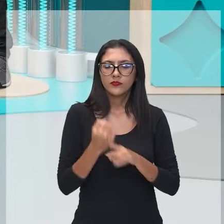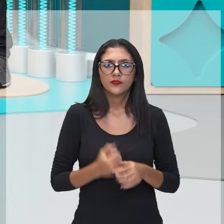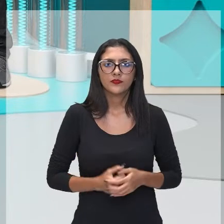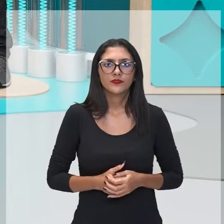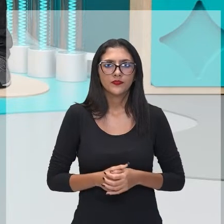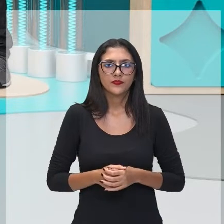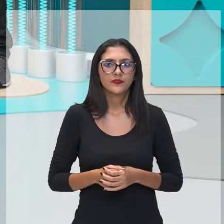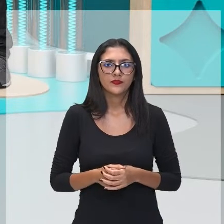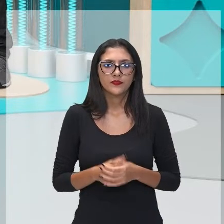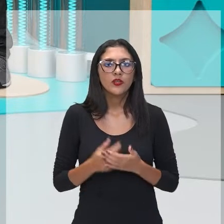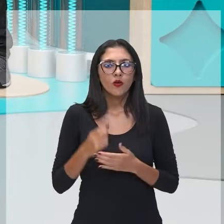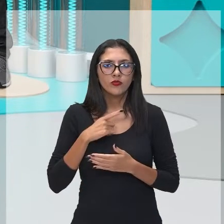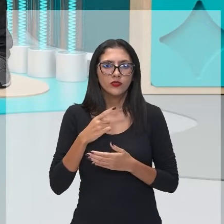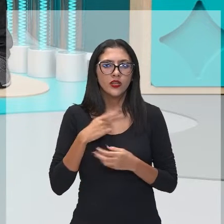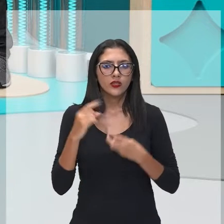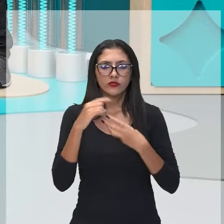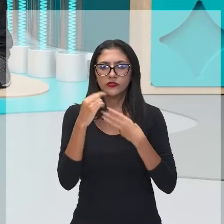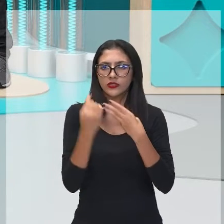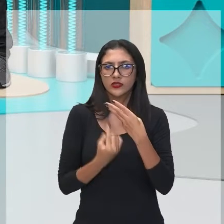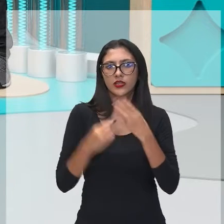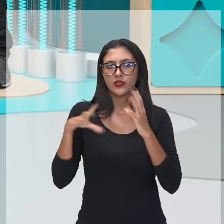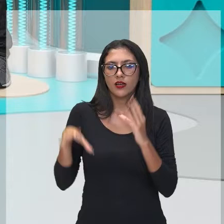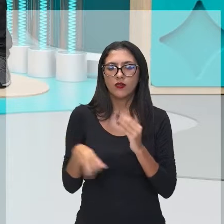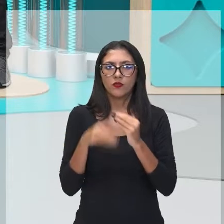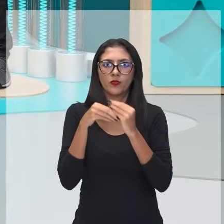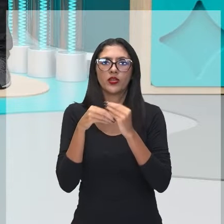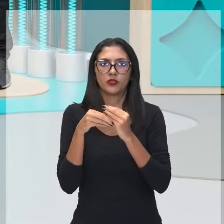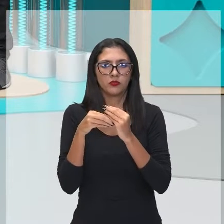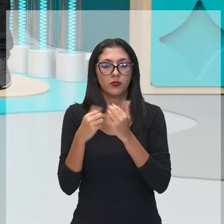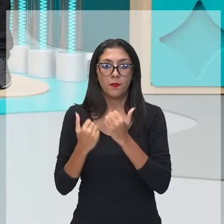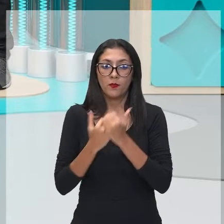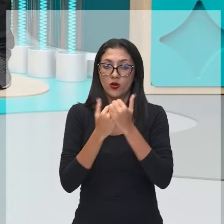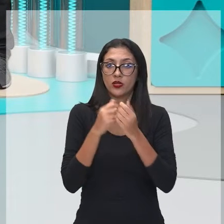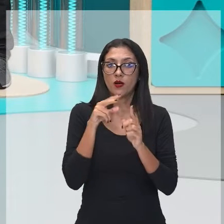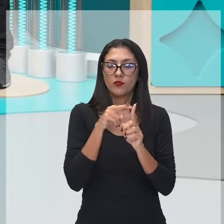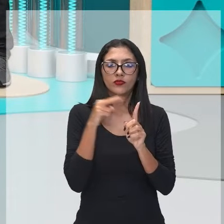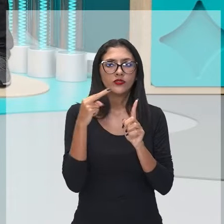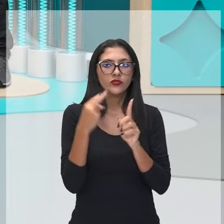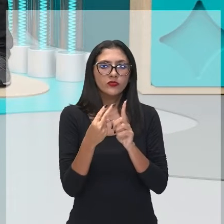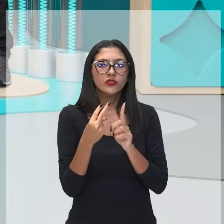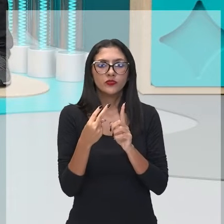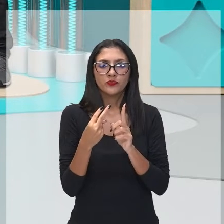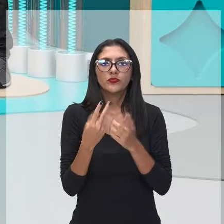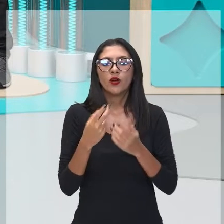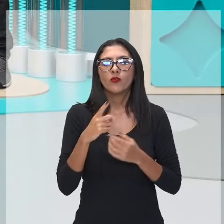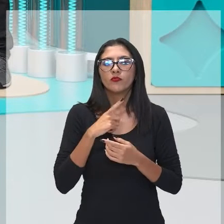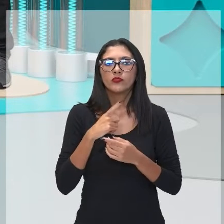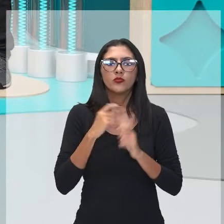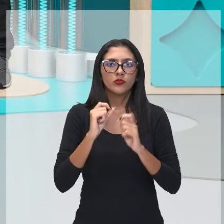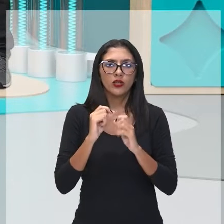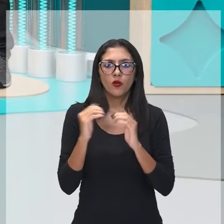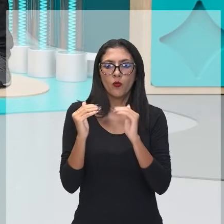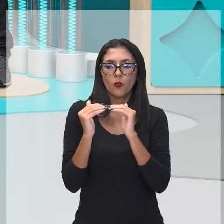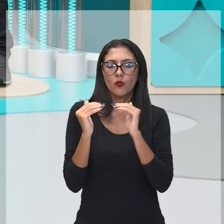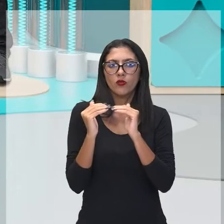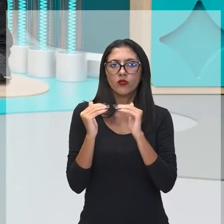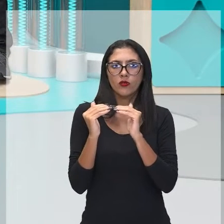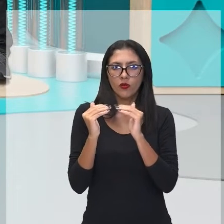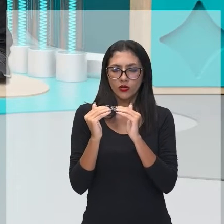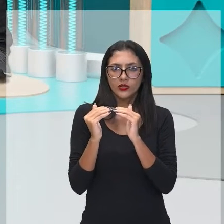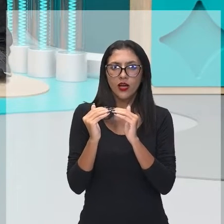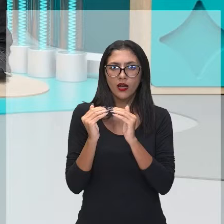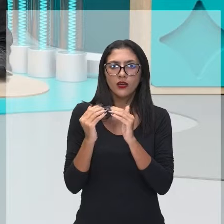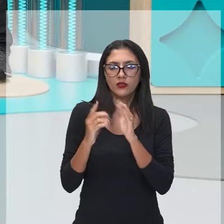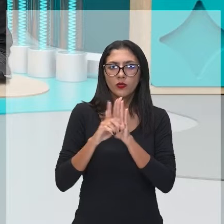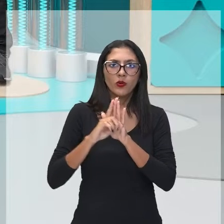apresenta para defender o seu ponto de vista e ele faz um movimento argumentativo de sustentação concordando com a ideia